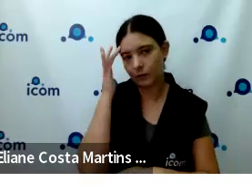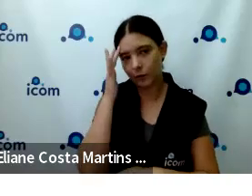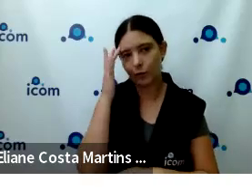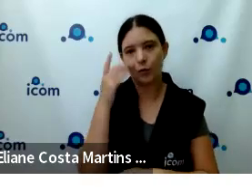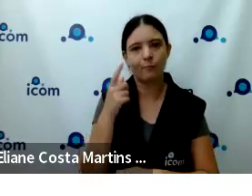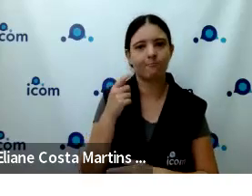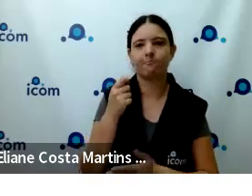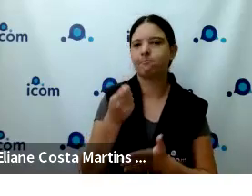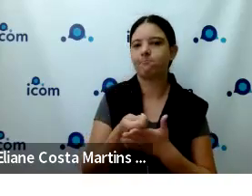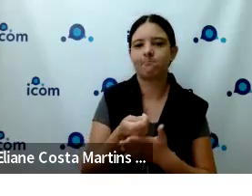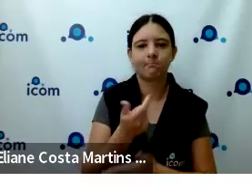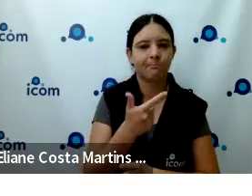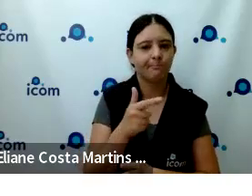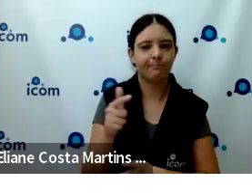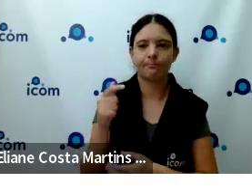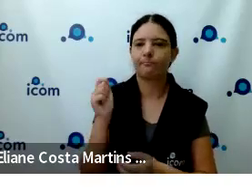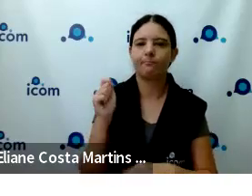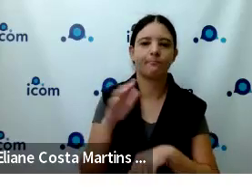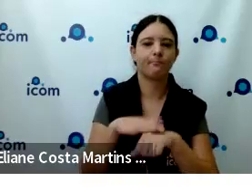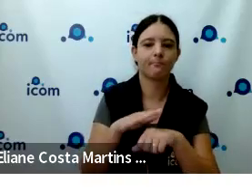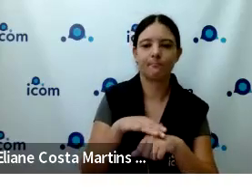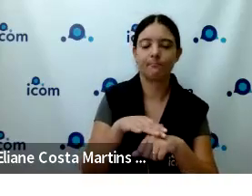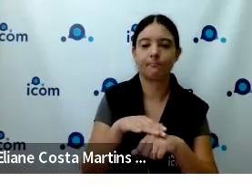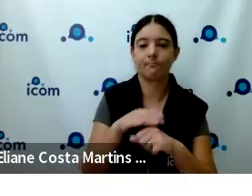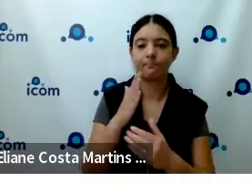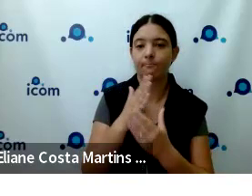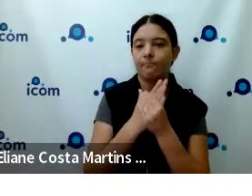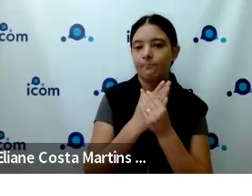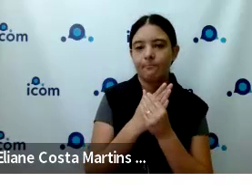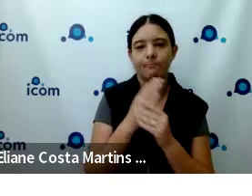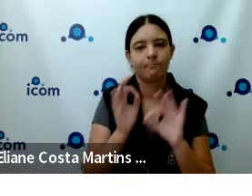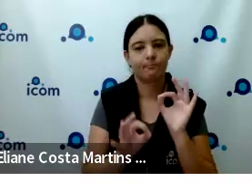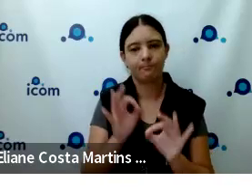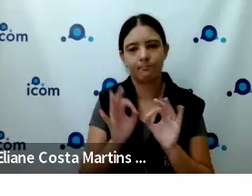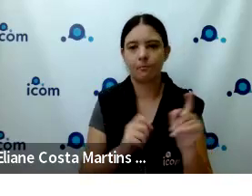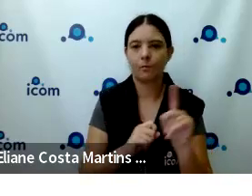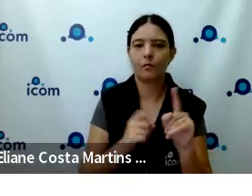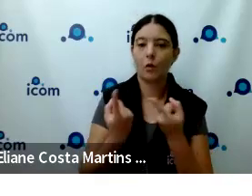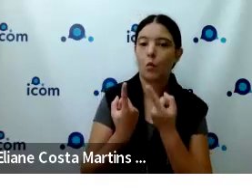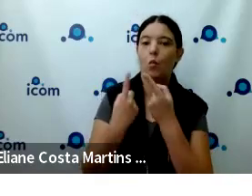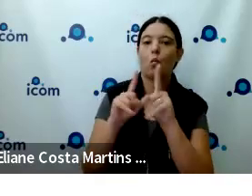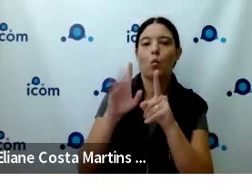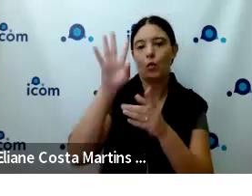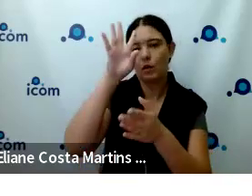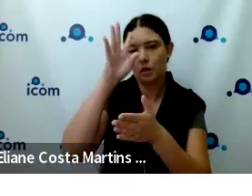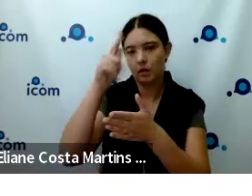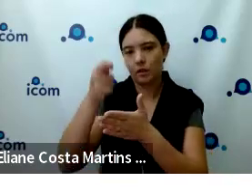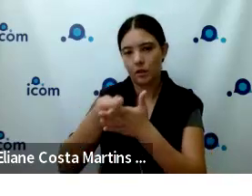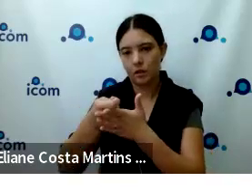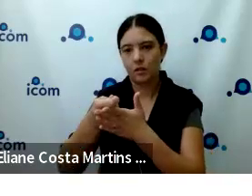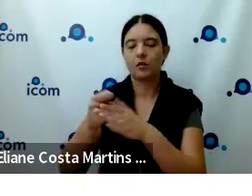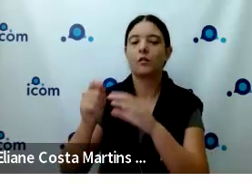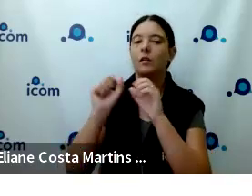de intentar uma ação judicial contra a decisão e